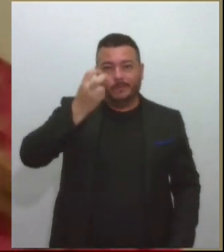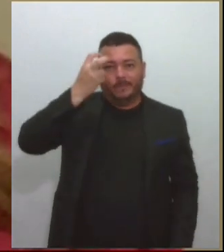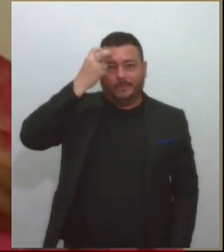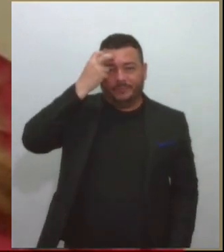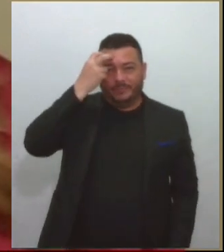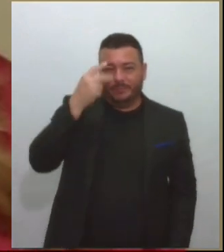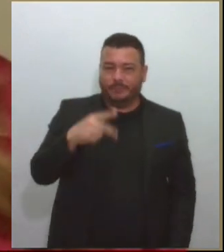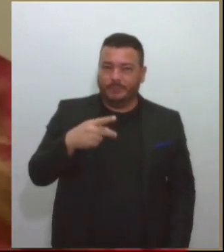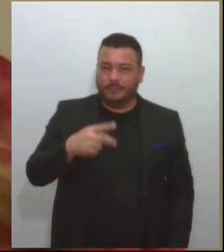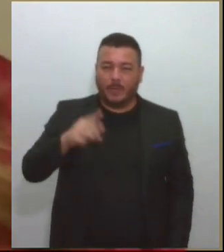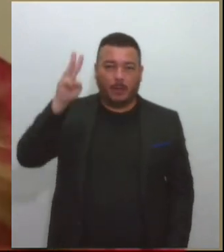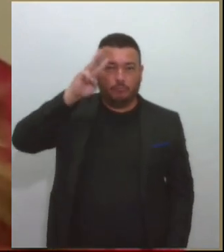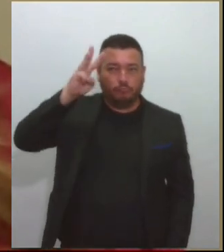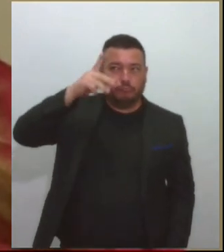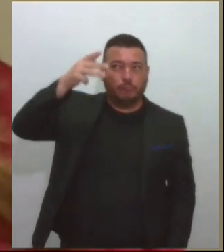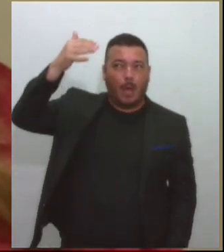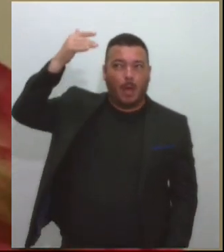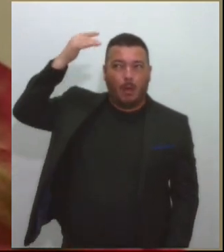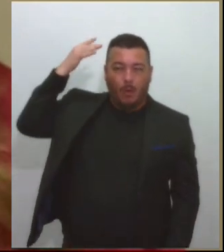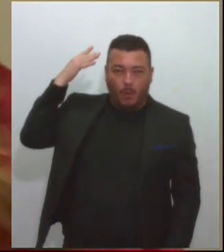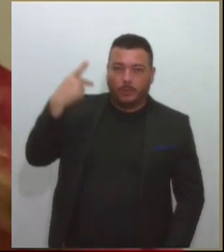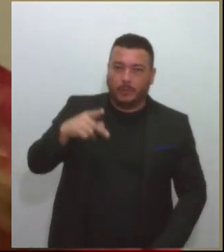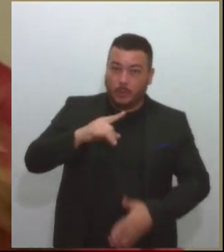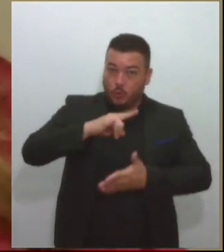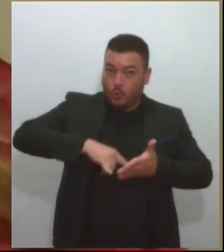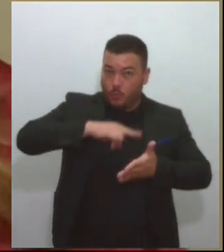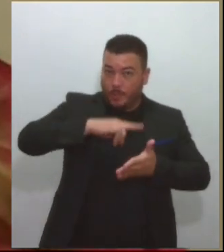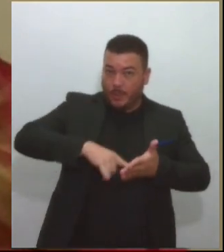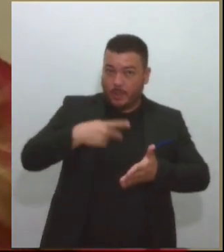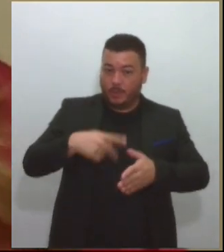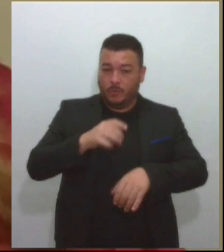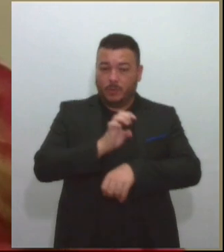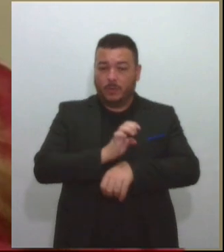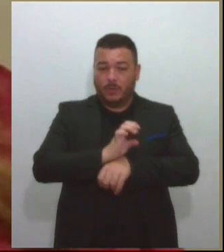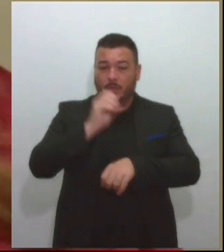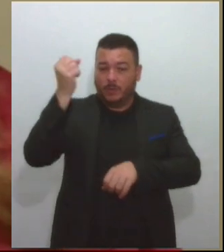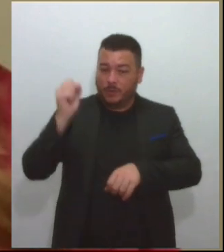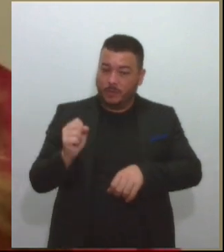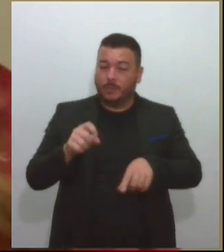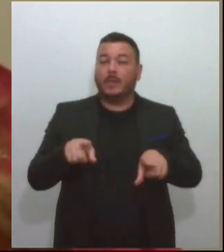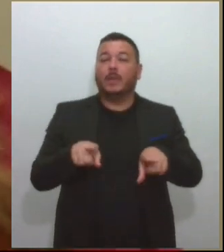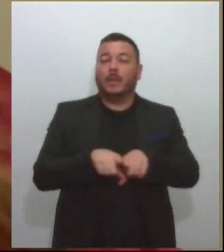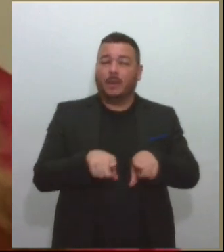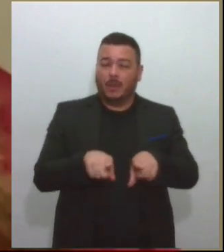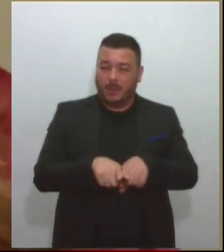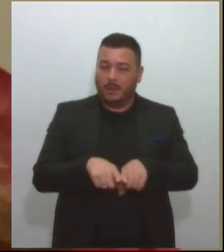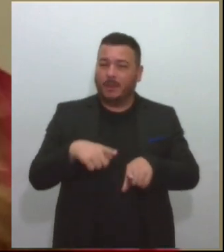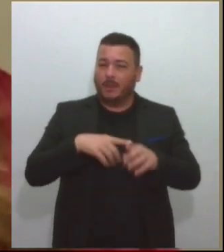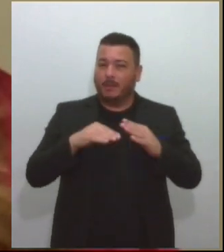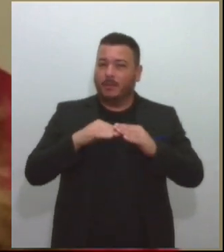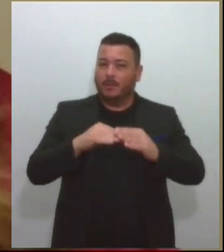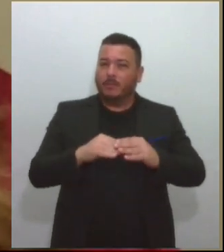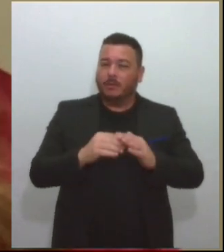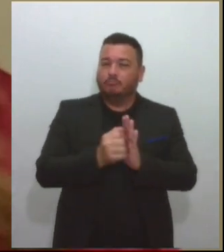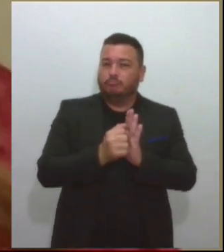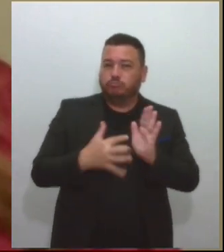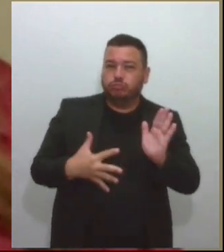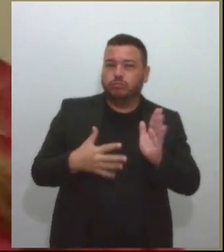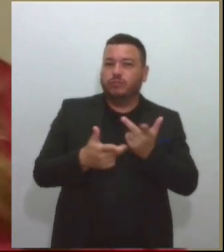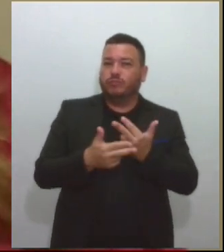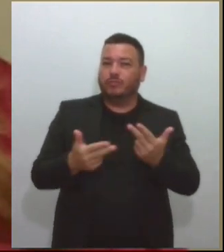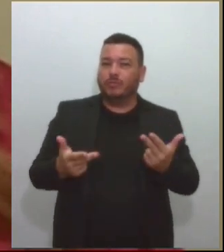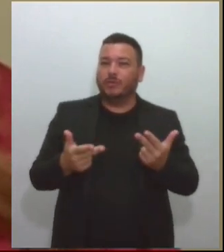memorialística e documental do estado de Sergipe, ela também oferece atividades, ações e